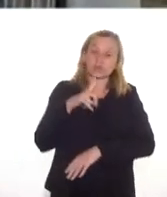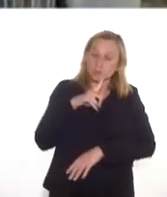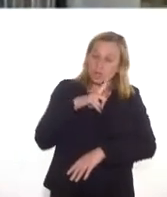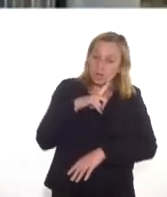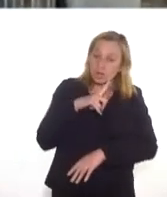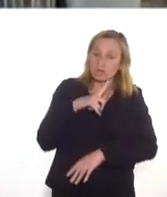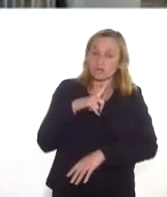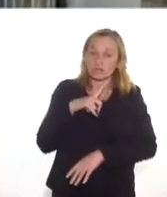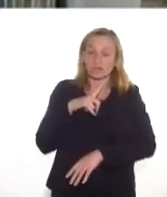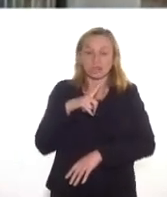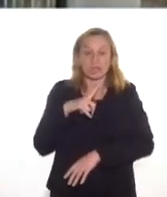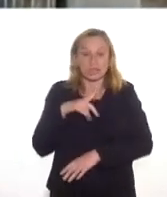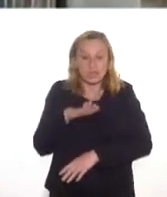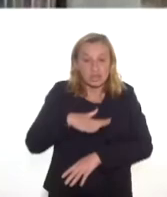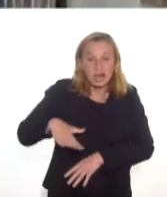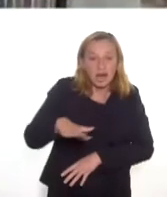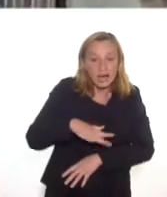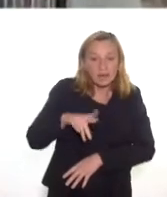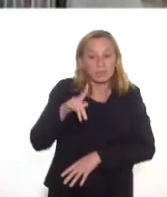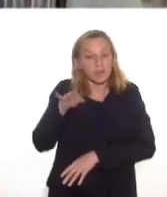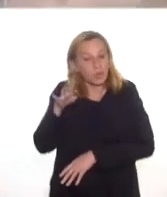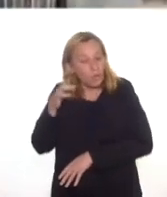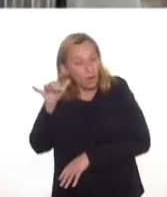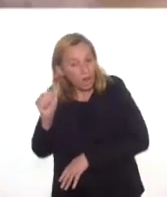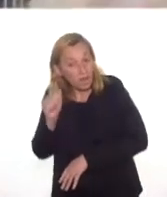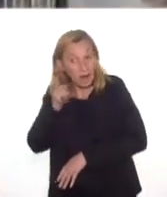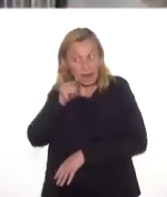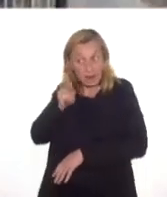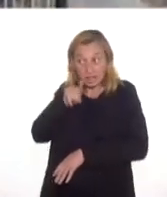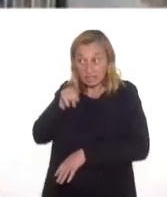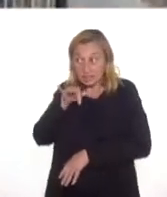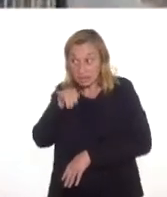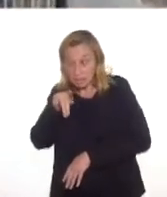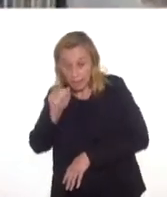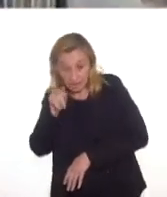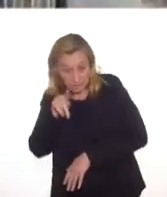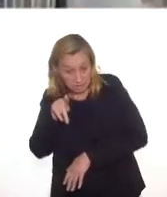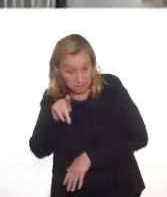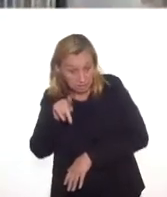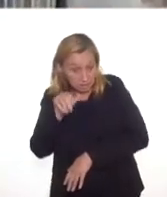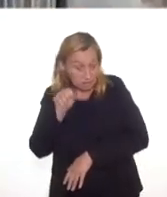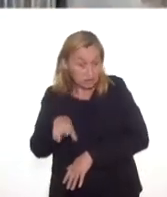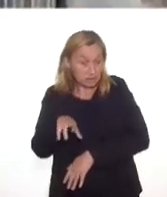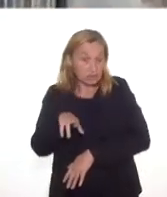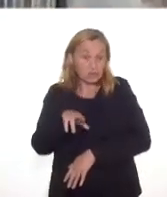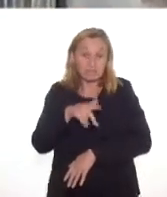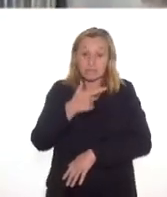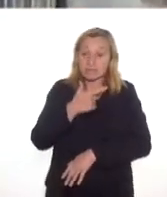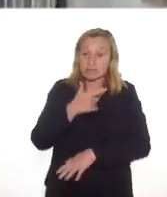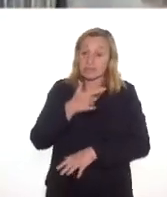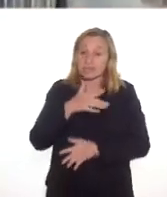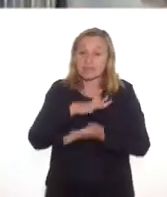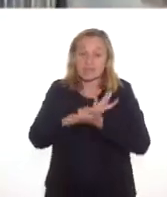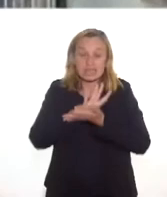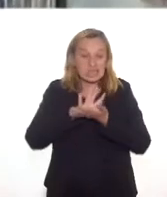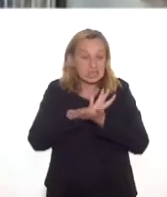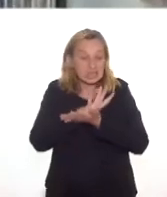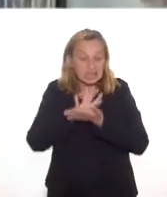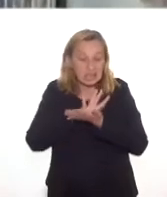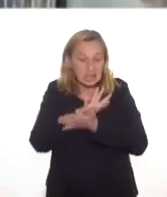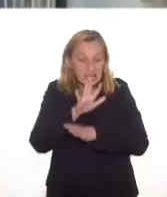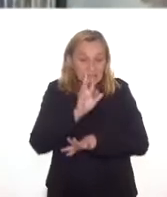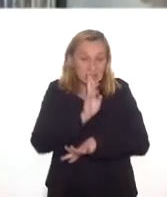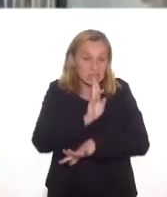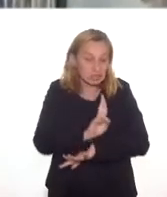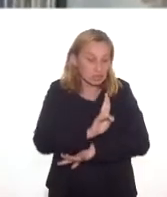da revitalização da área portuária, aquilo dali, os CEPACs, olha, não deu o menor resultado